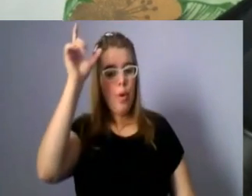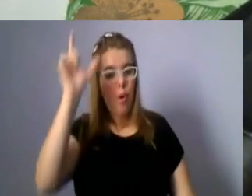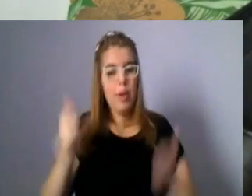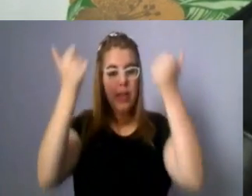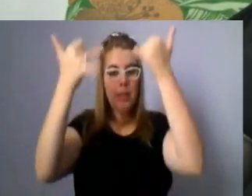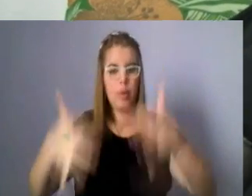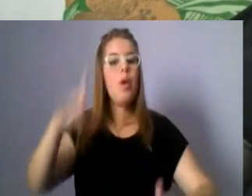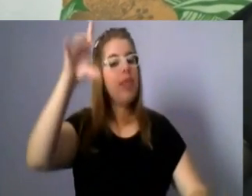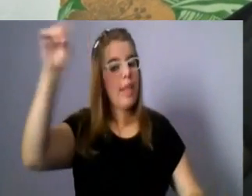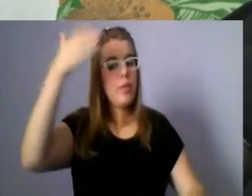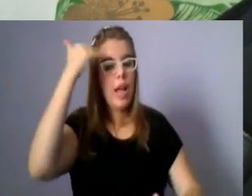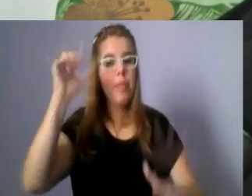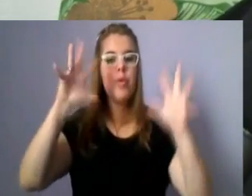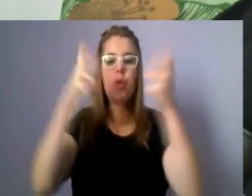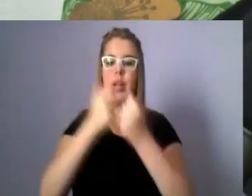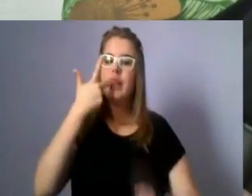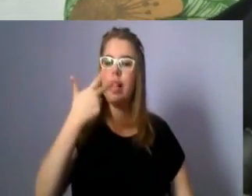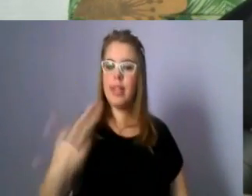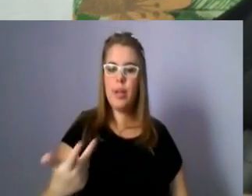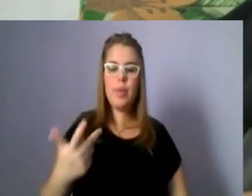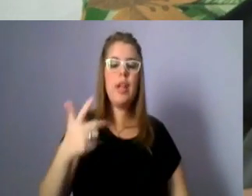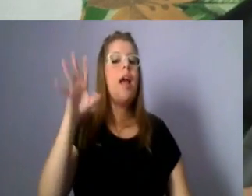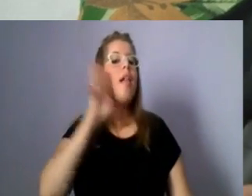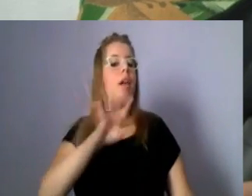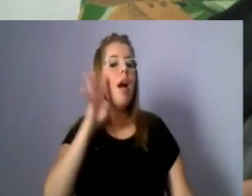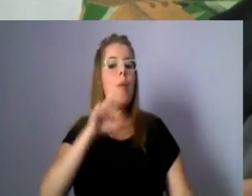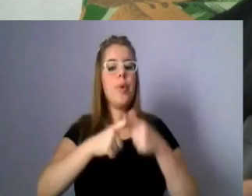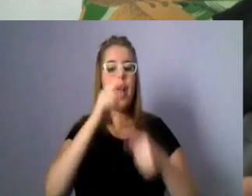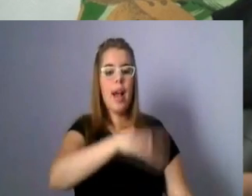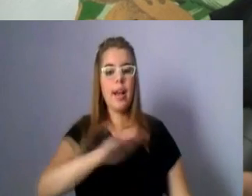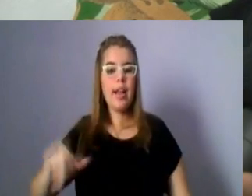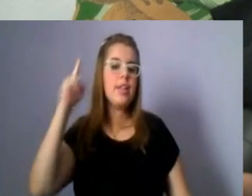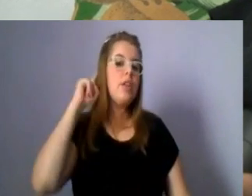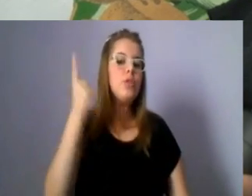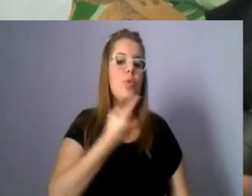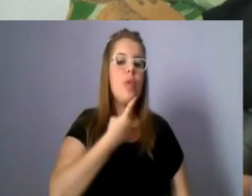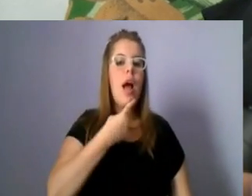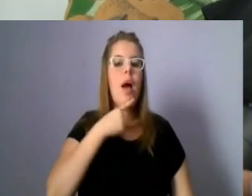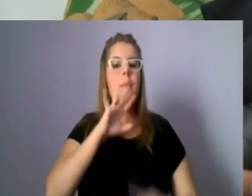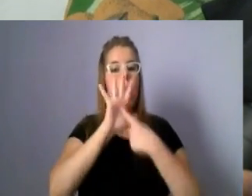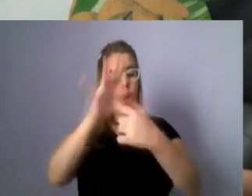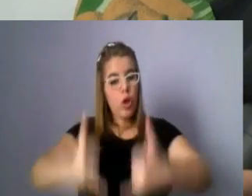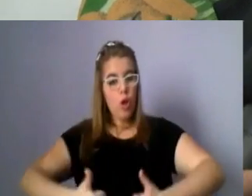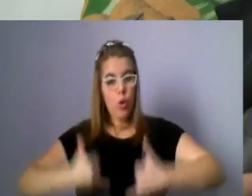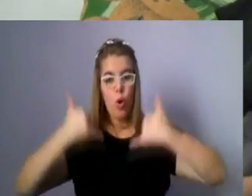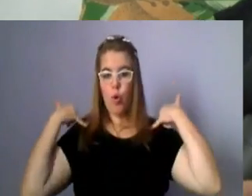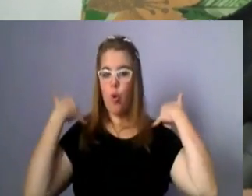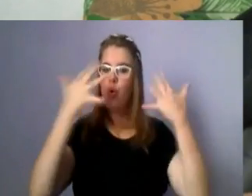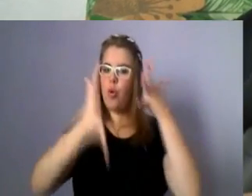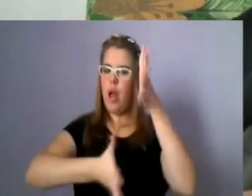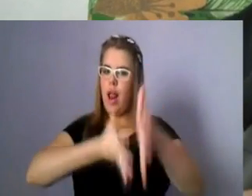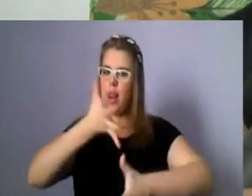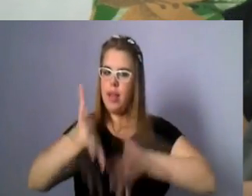as línguas, Ele vai te entender. Então, isso é muito legal, porque a gente começa a passar para a criança surda aquela questão do orgulho